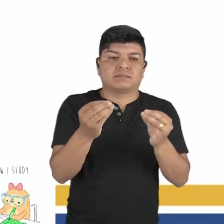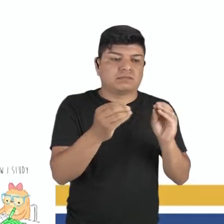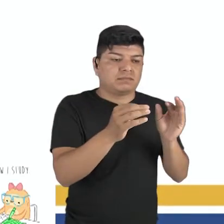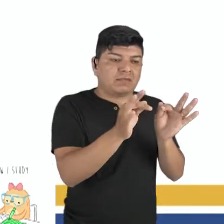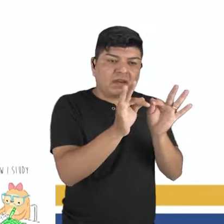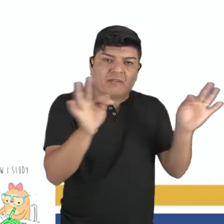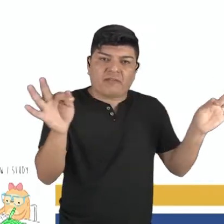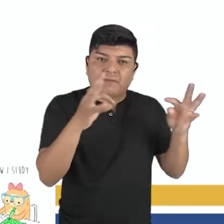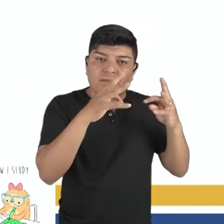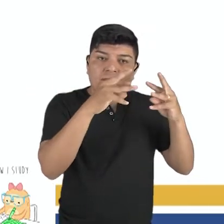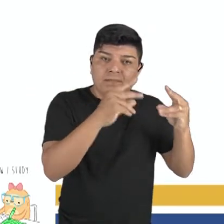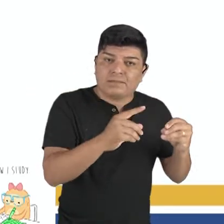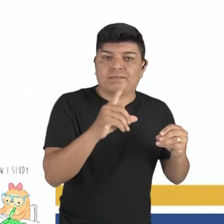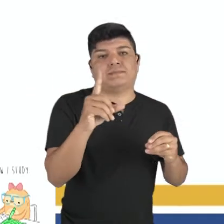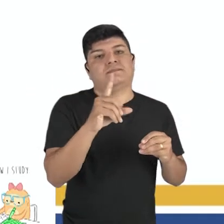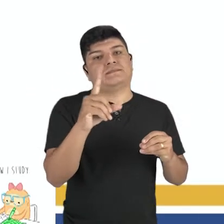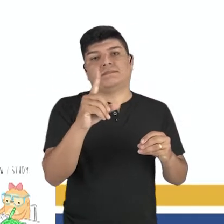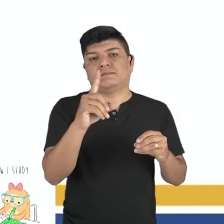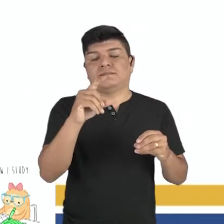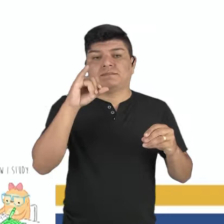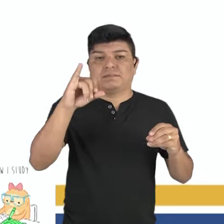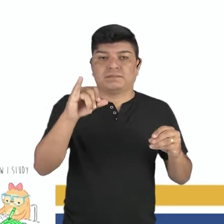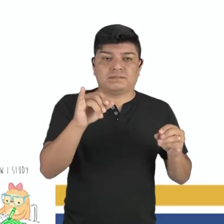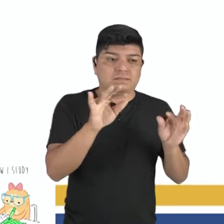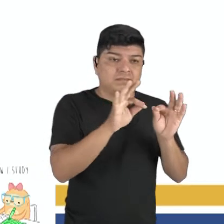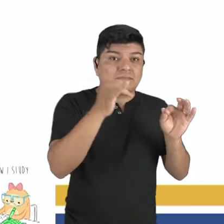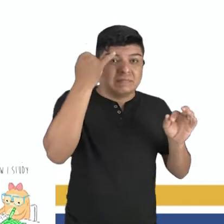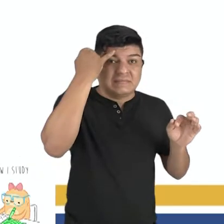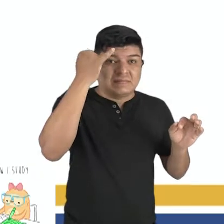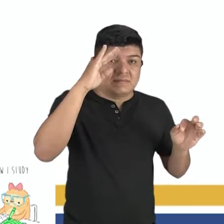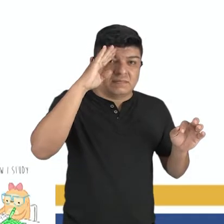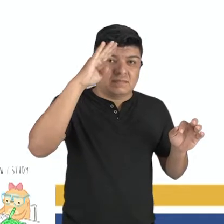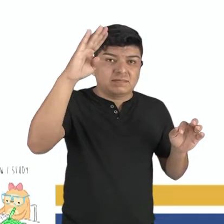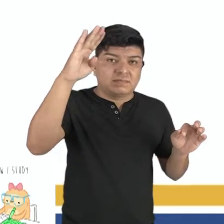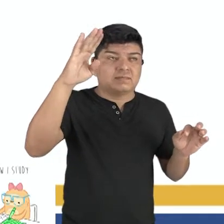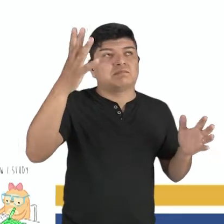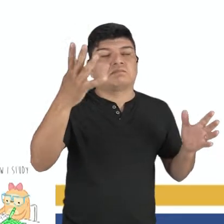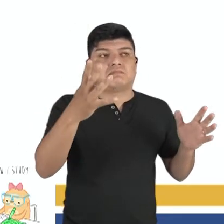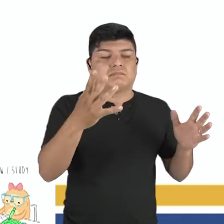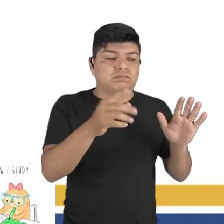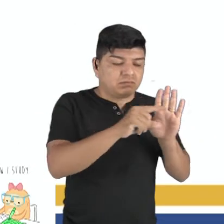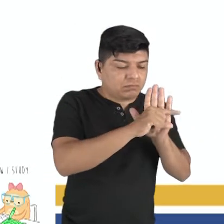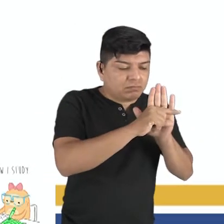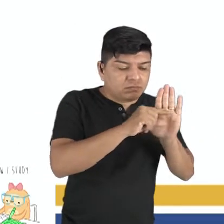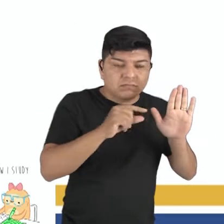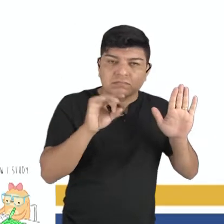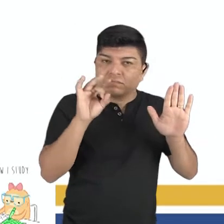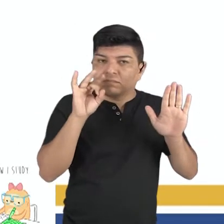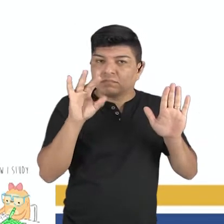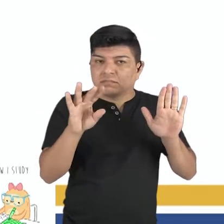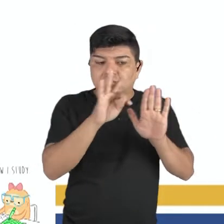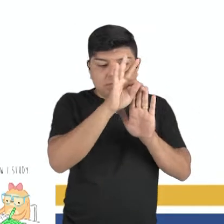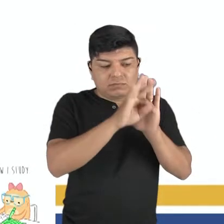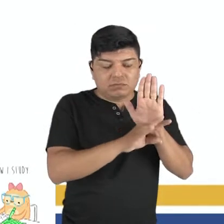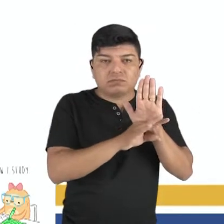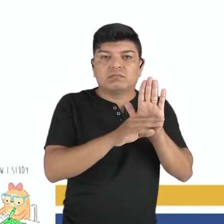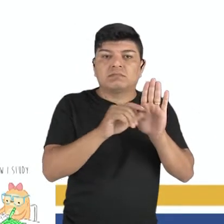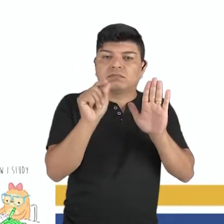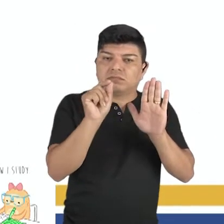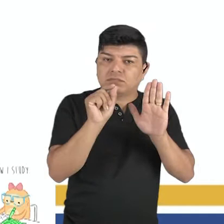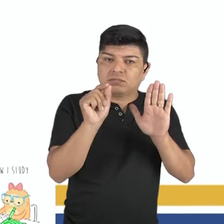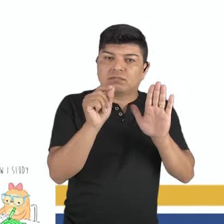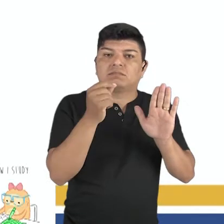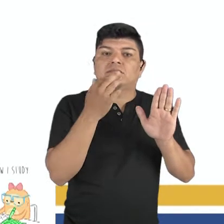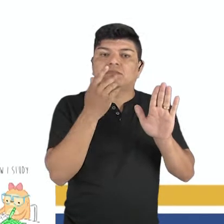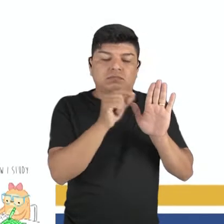parágrafos inteiros. Se você está grifando ideias principais, passagens do texto, então não